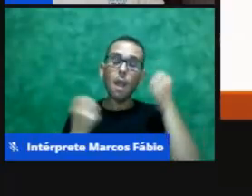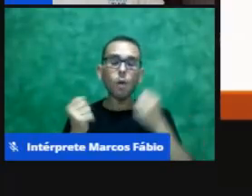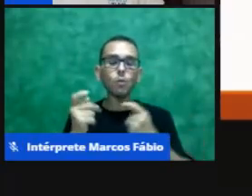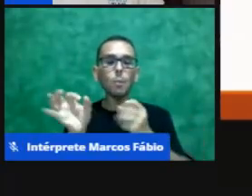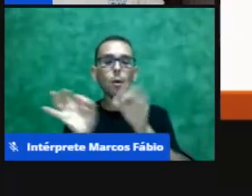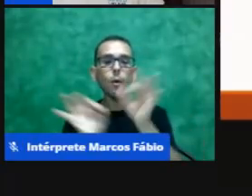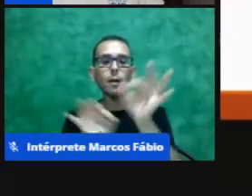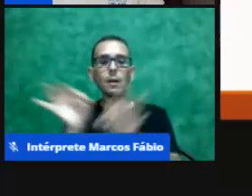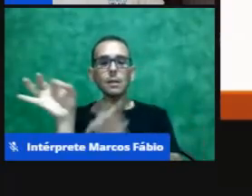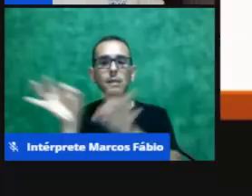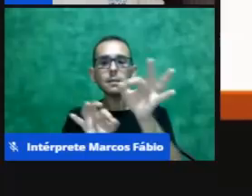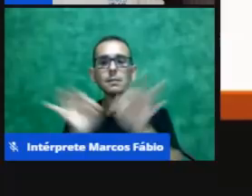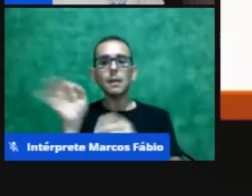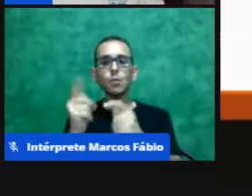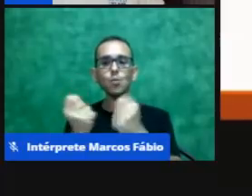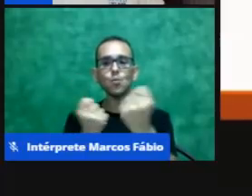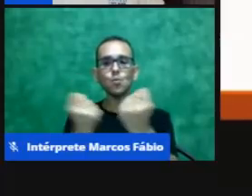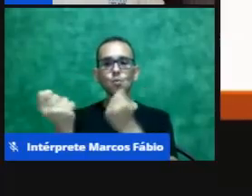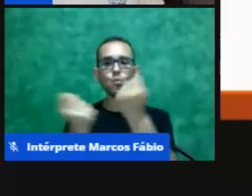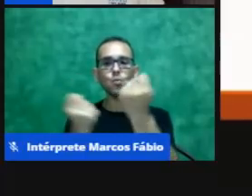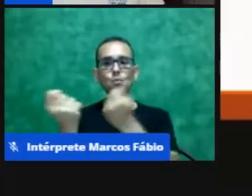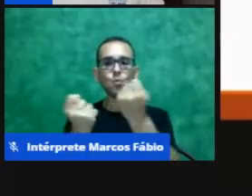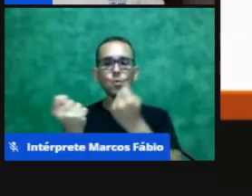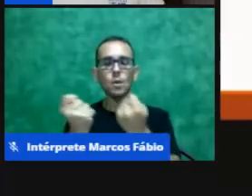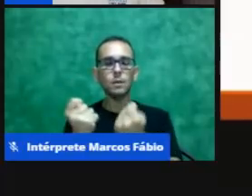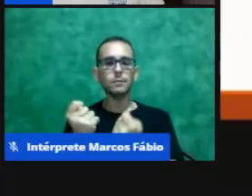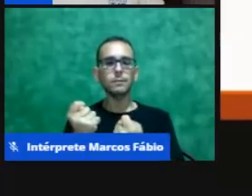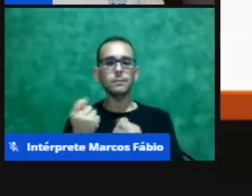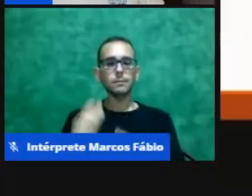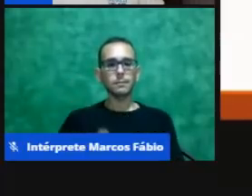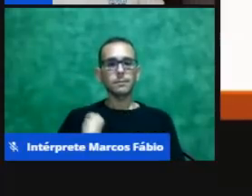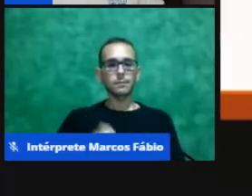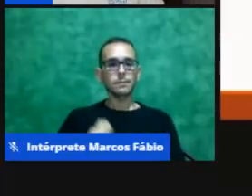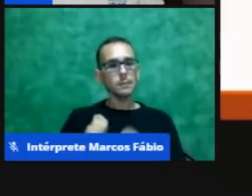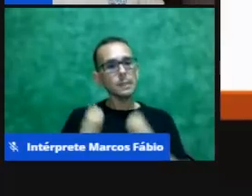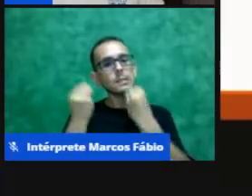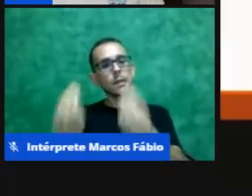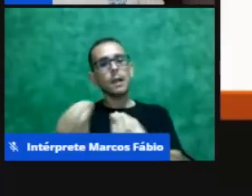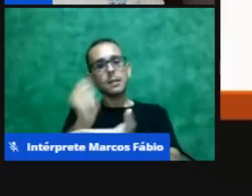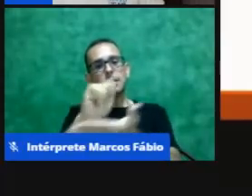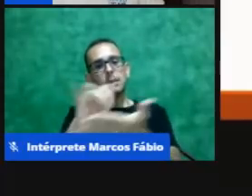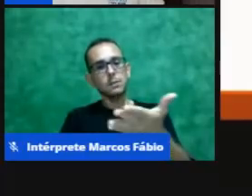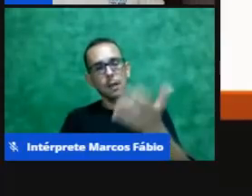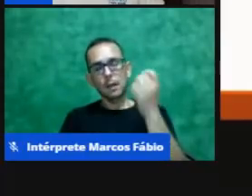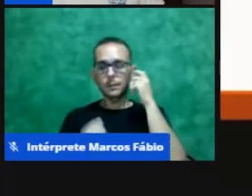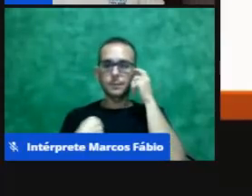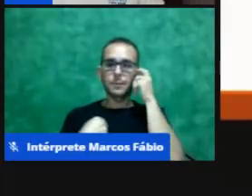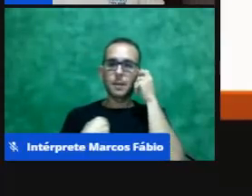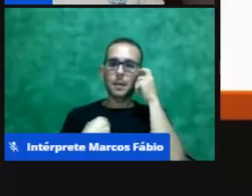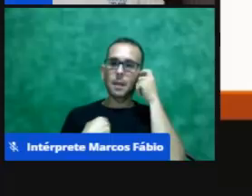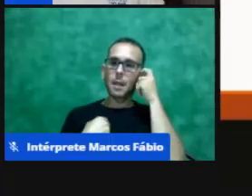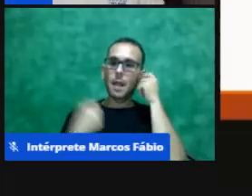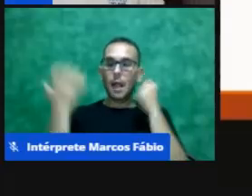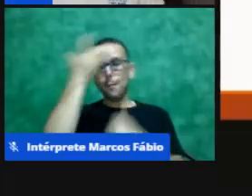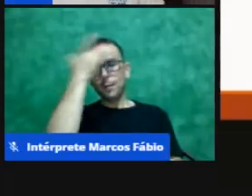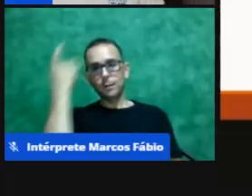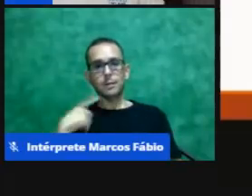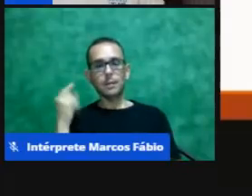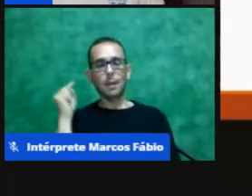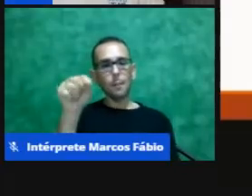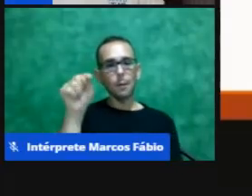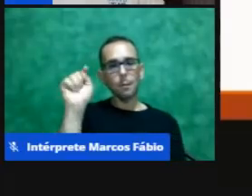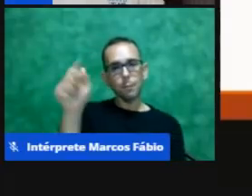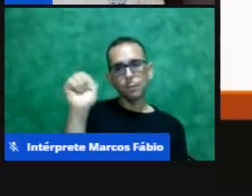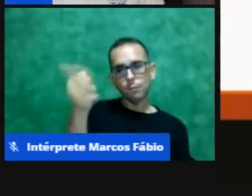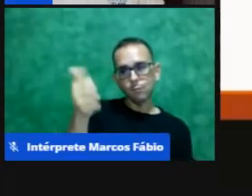realizando um controle de presença e entrega das atividades virtuais. Então, aqueles que têm lá a presença e a questão da